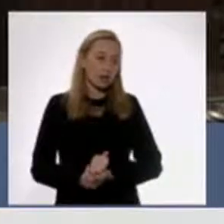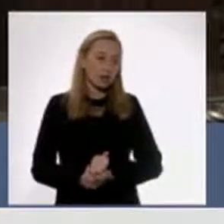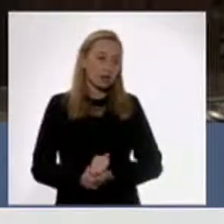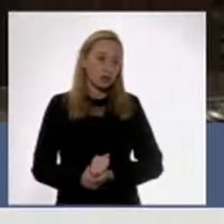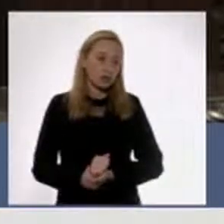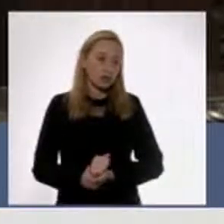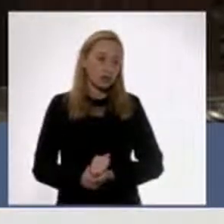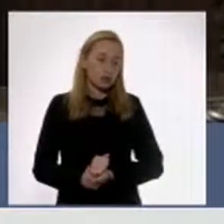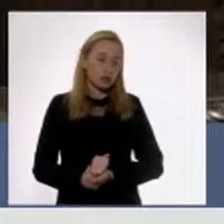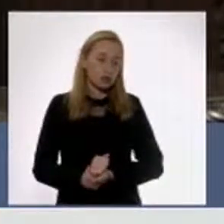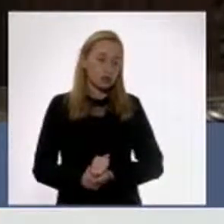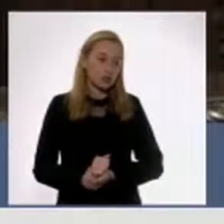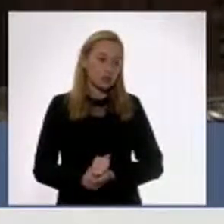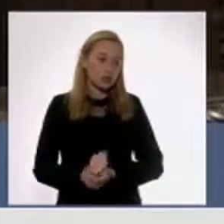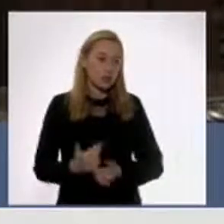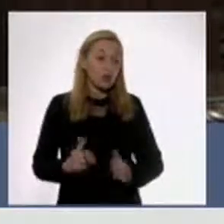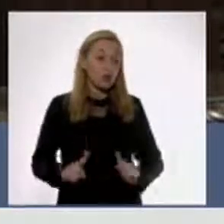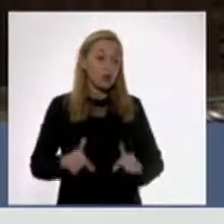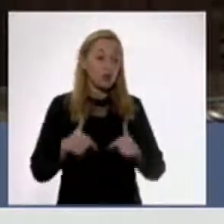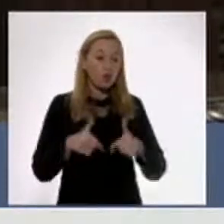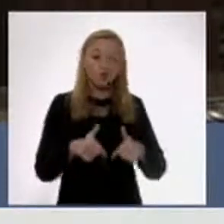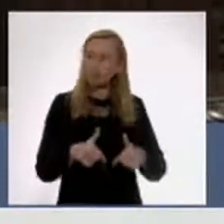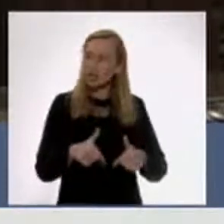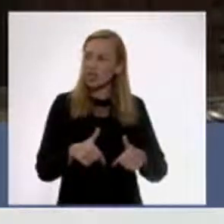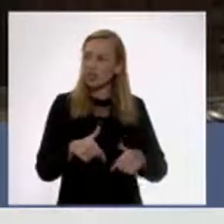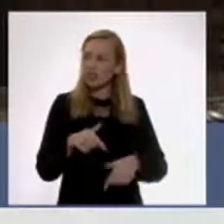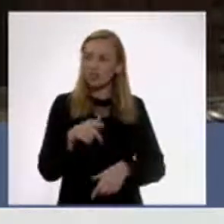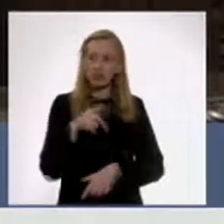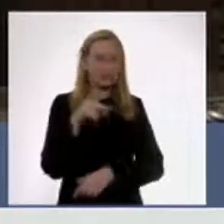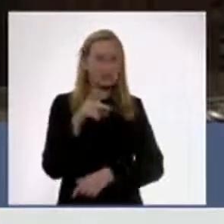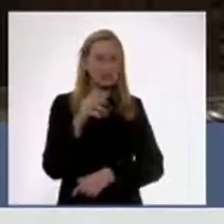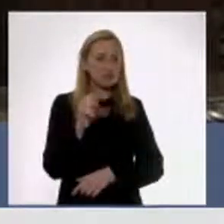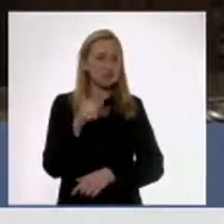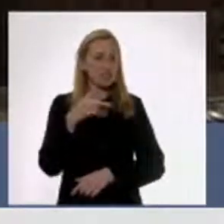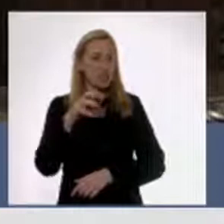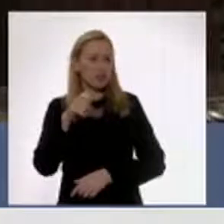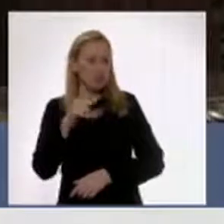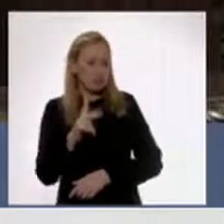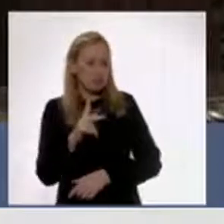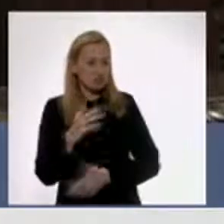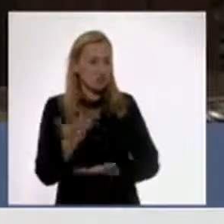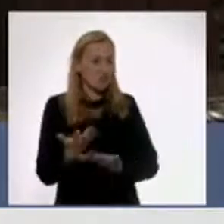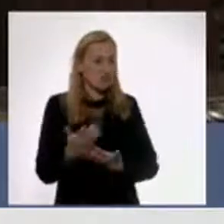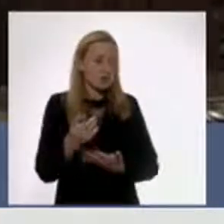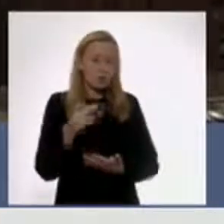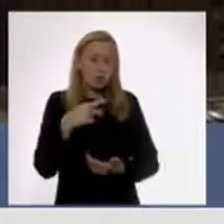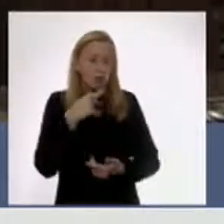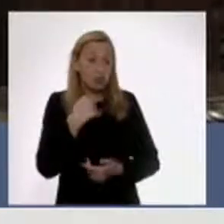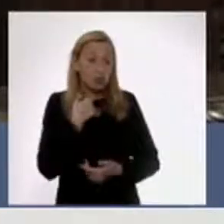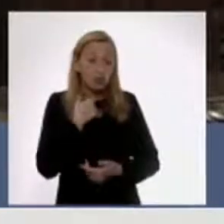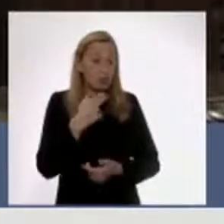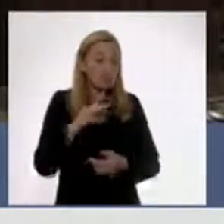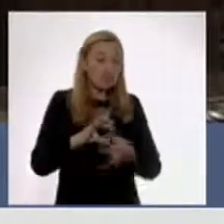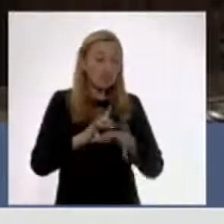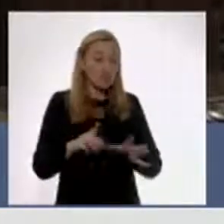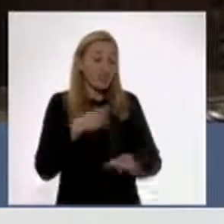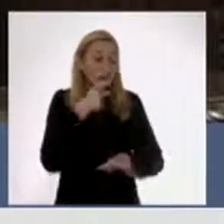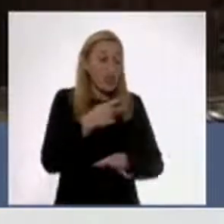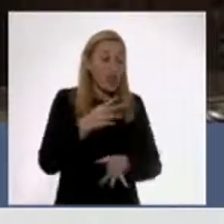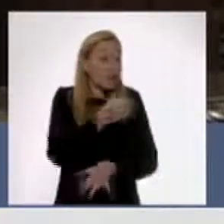provocada pela ação de snipers. Nós não podemos deixar de frisar que o Rio de